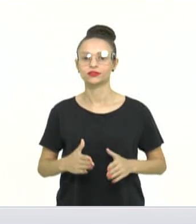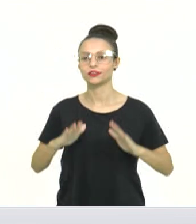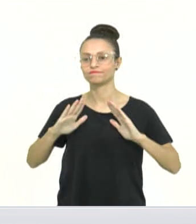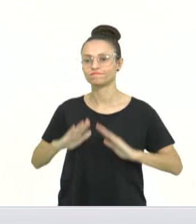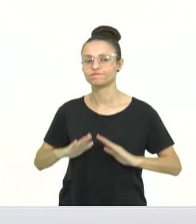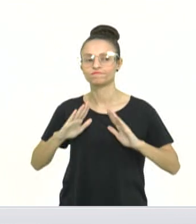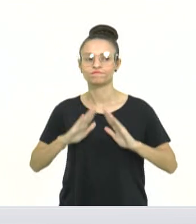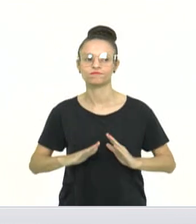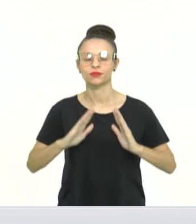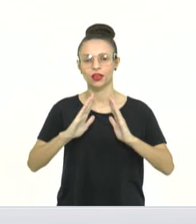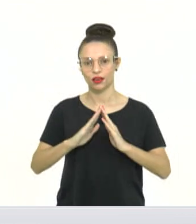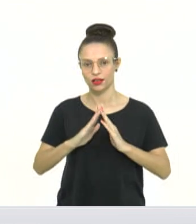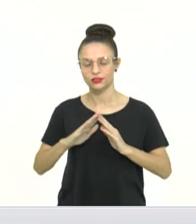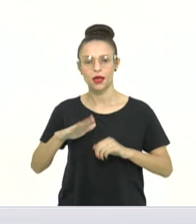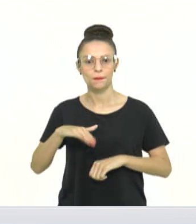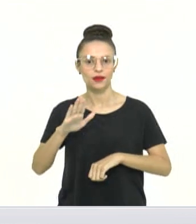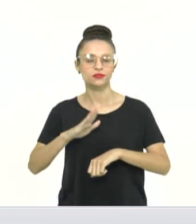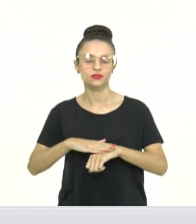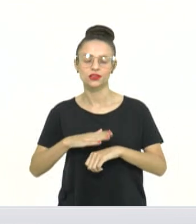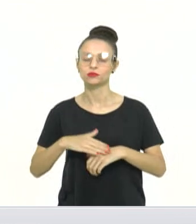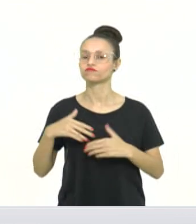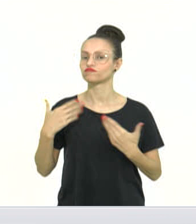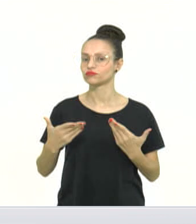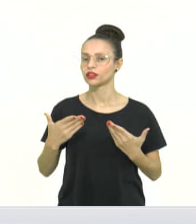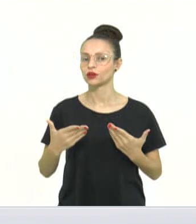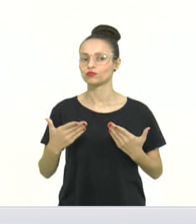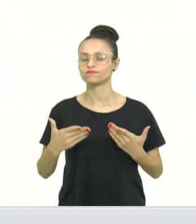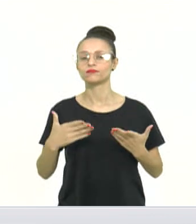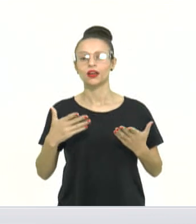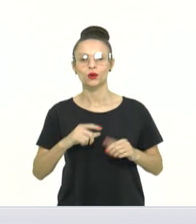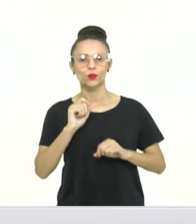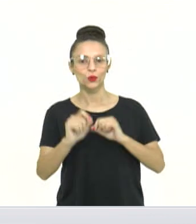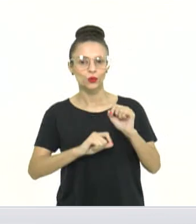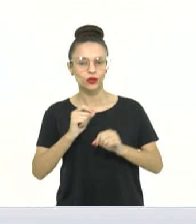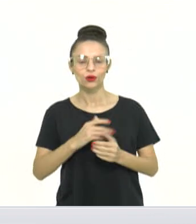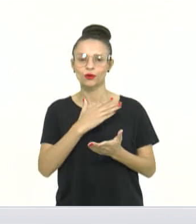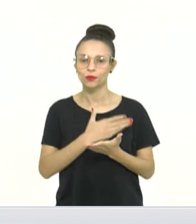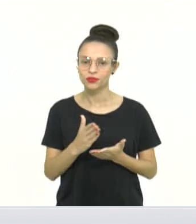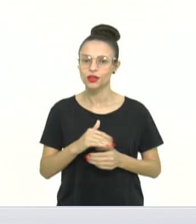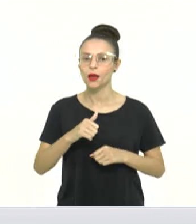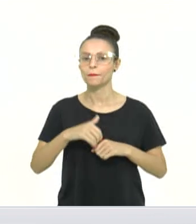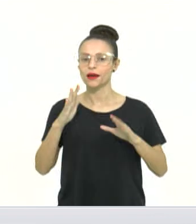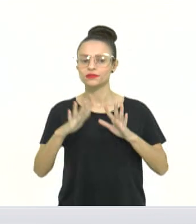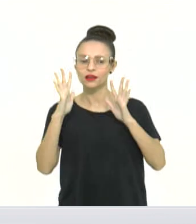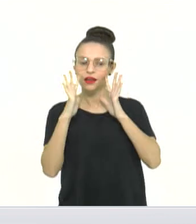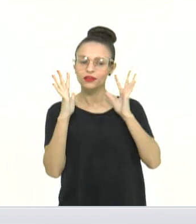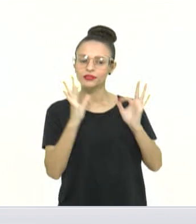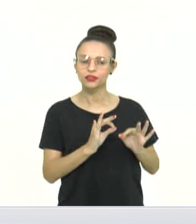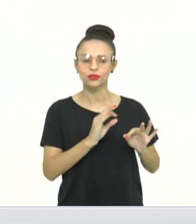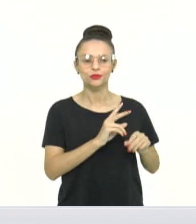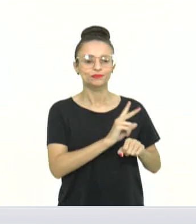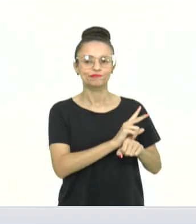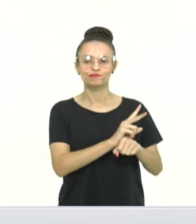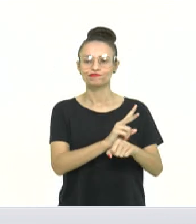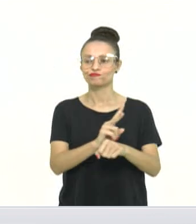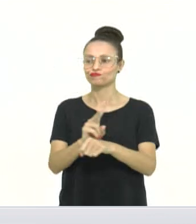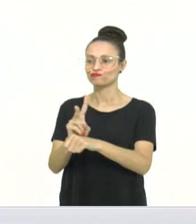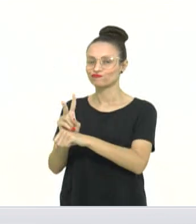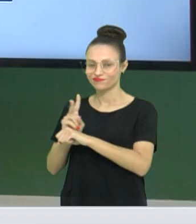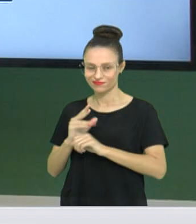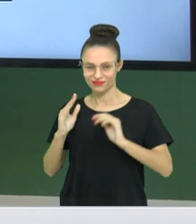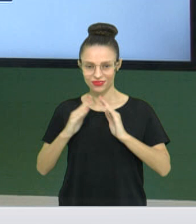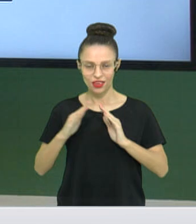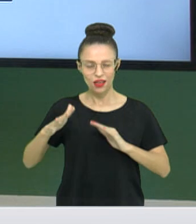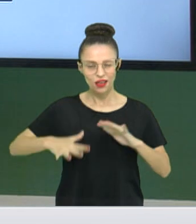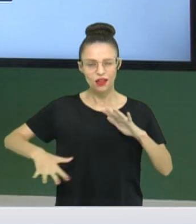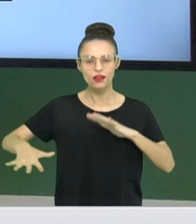mais tempo em casa e, pouco a pouco, a investir mais atenção no ambiente onde moram. Então,